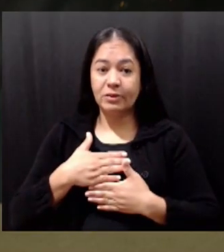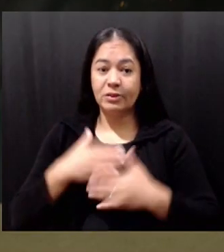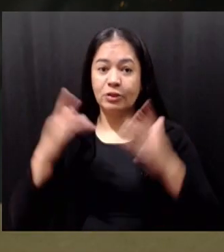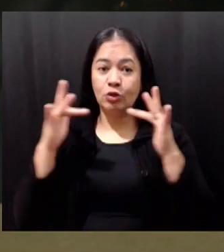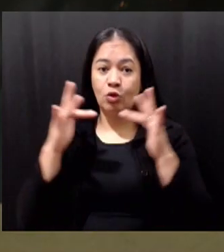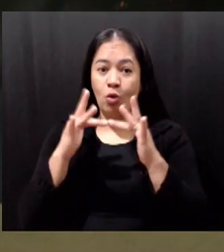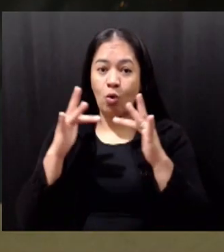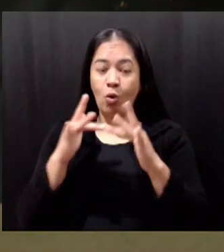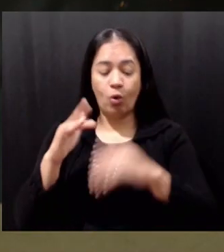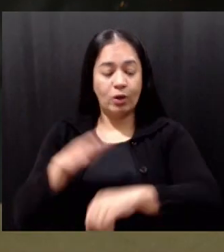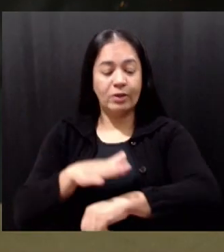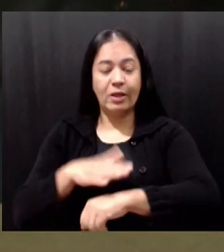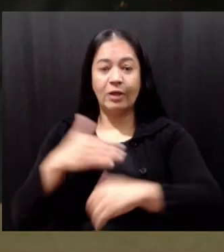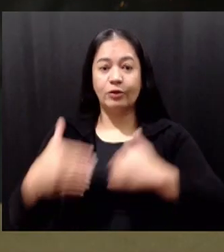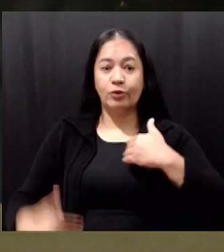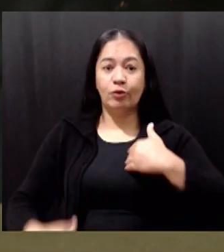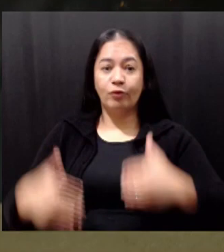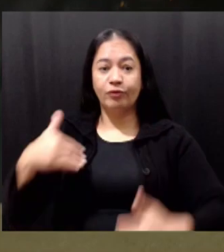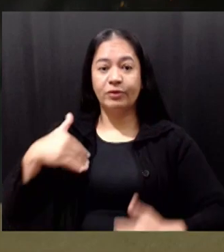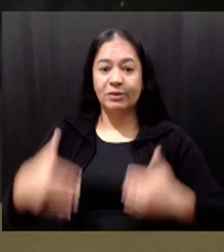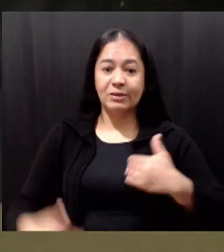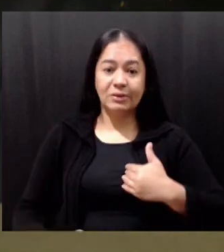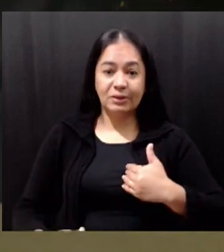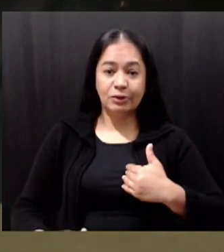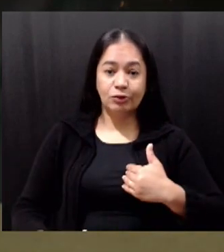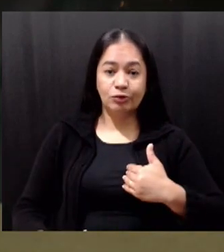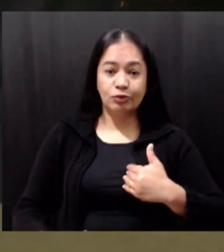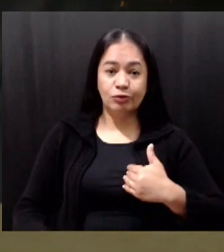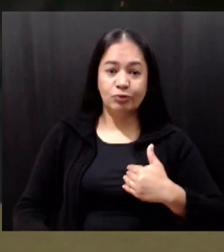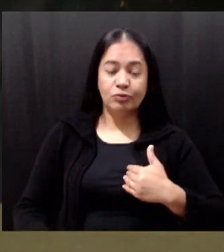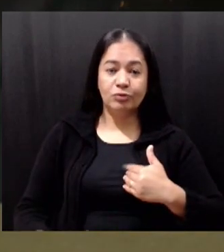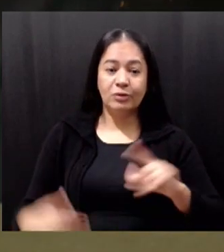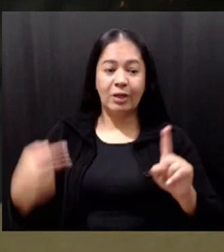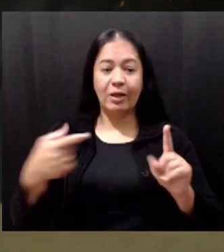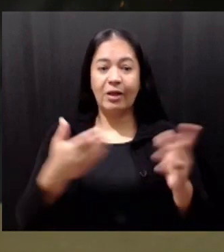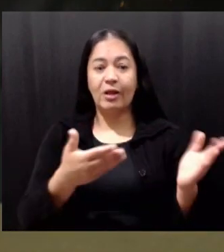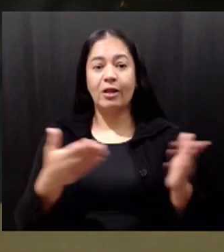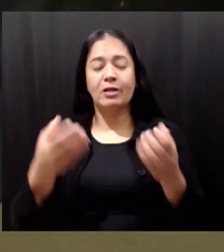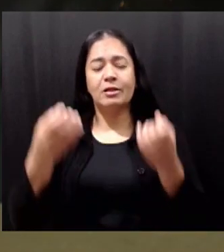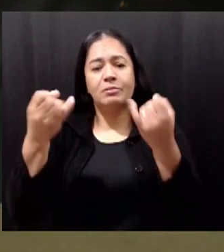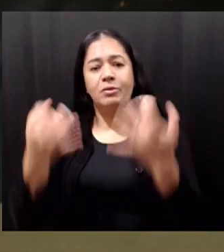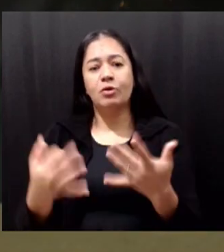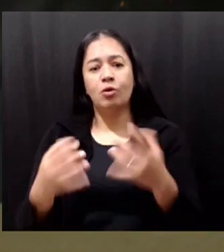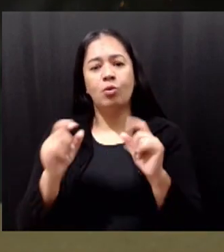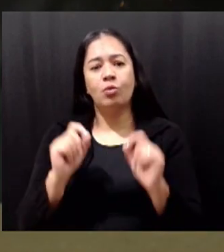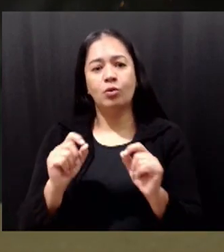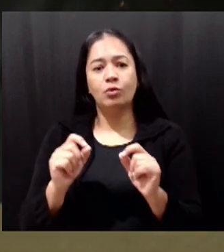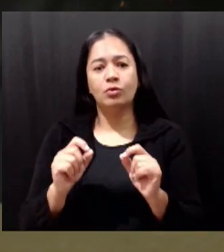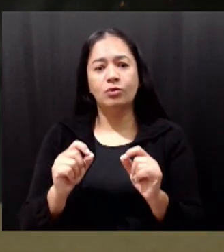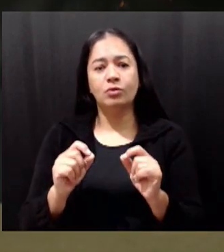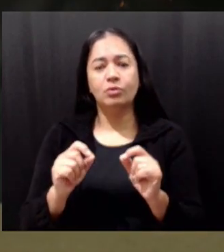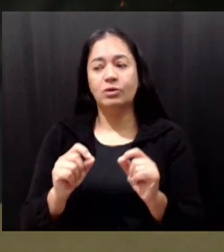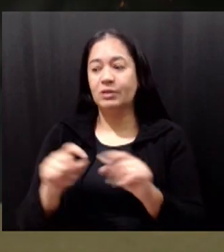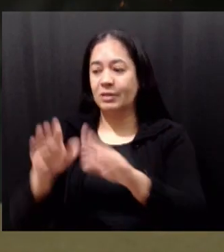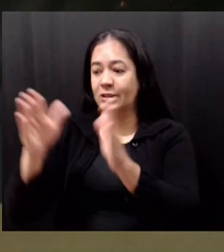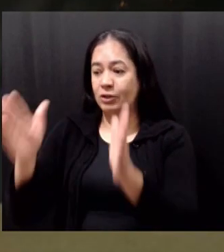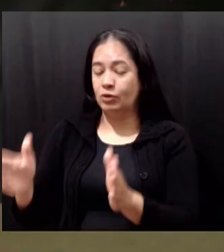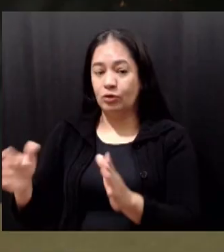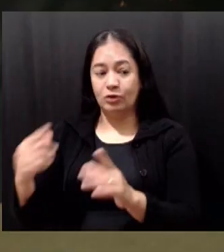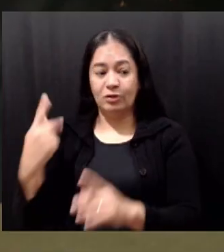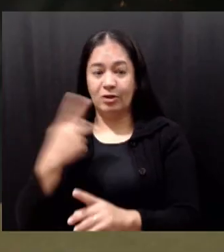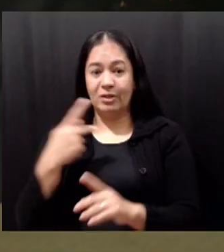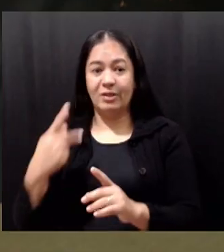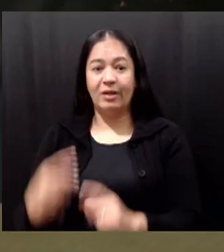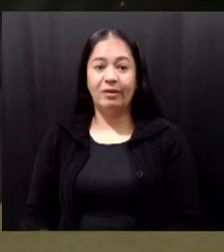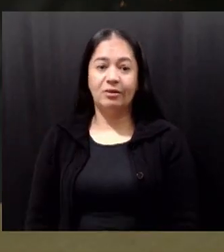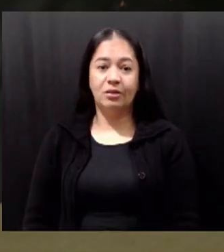E aí, essa entrevistada, essa convidada nossa disse, ela relatou que no consultório dela teve